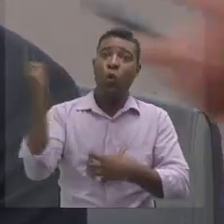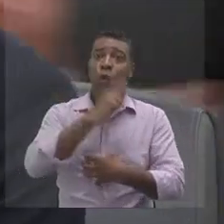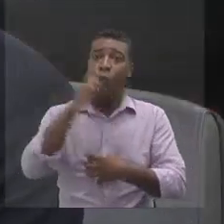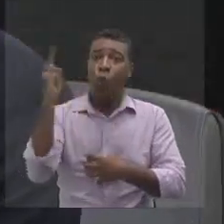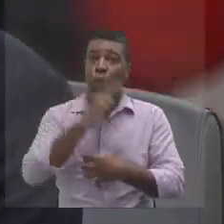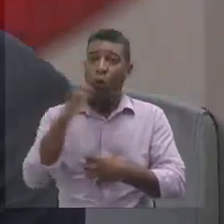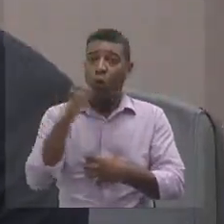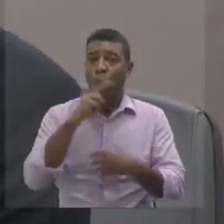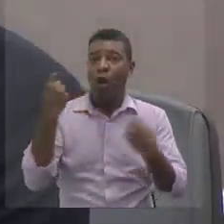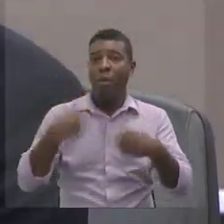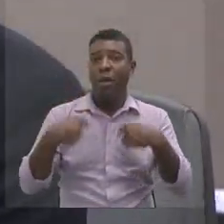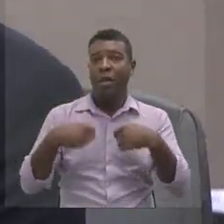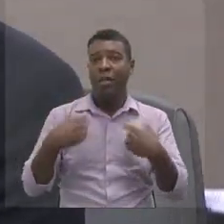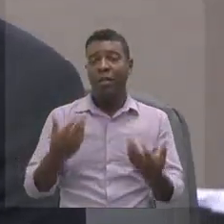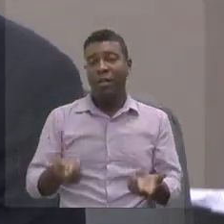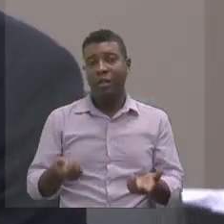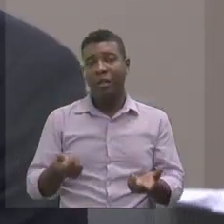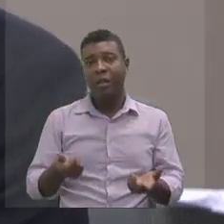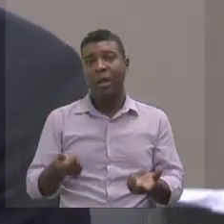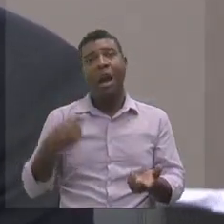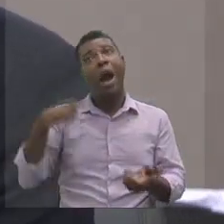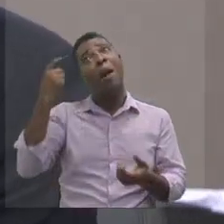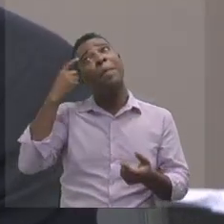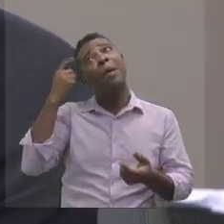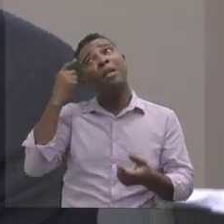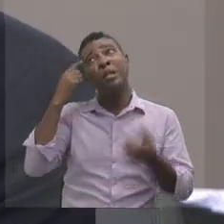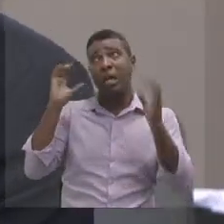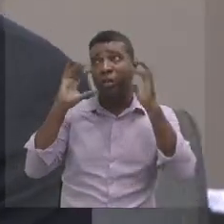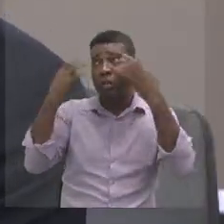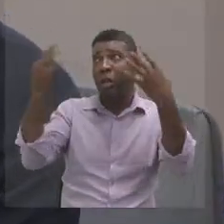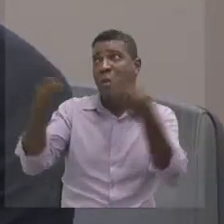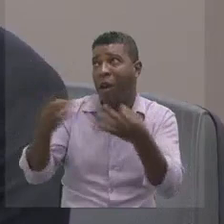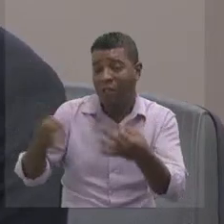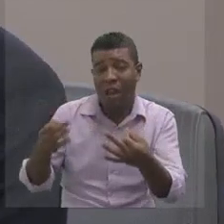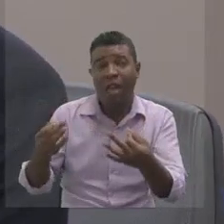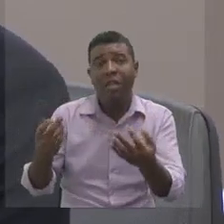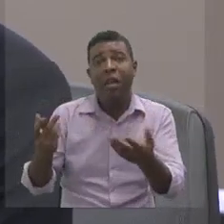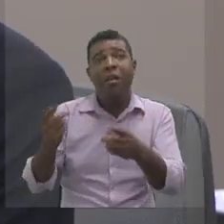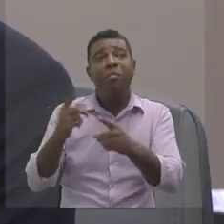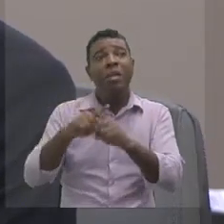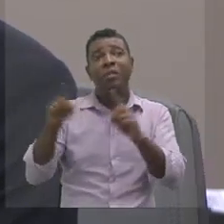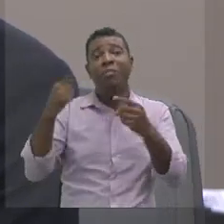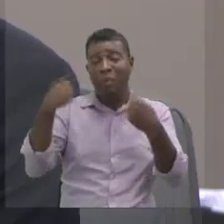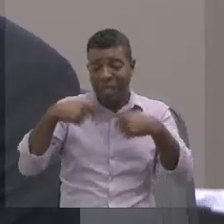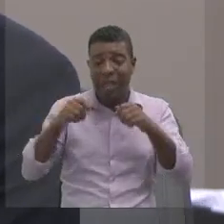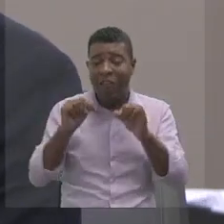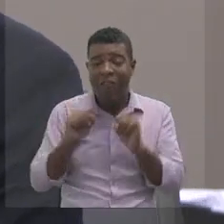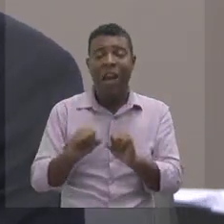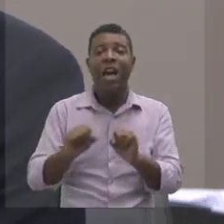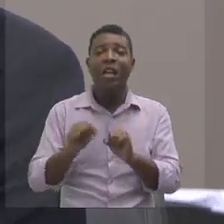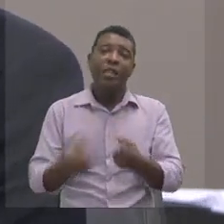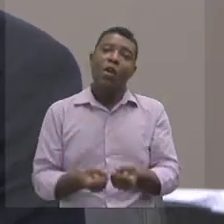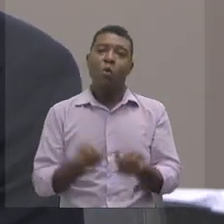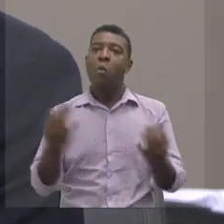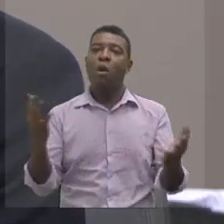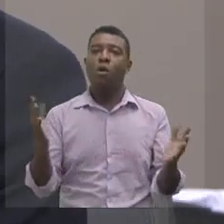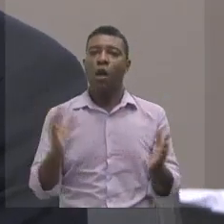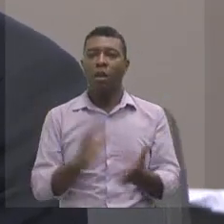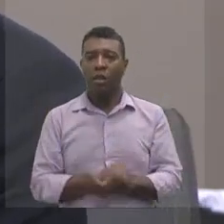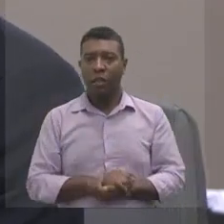na solução perfeito e deixando de fazer então um exemplo que eu dou simples aqui mas a gente entende que ficou as ações de fiscalização